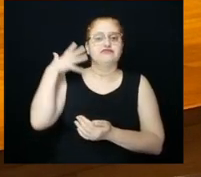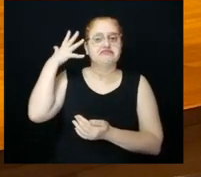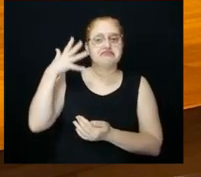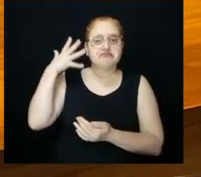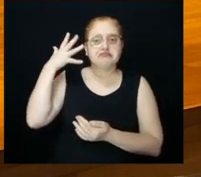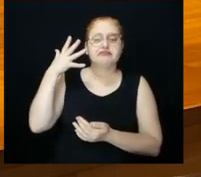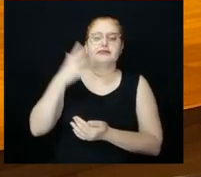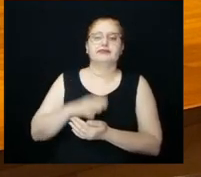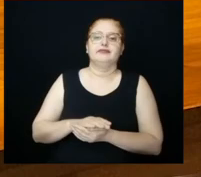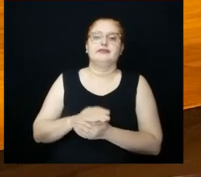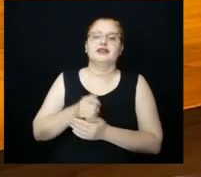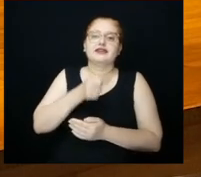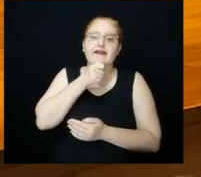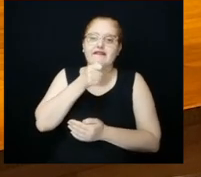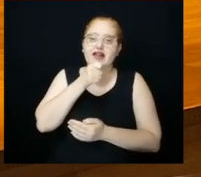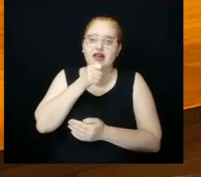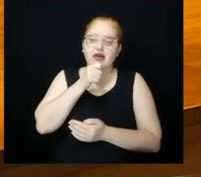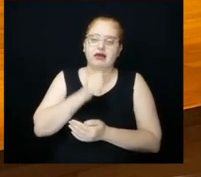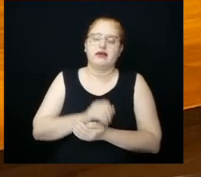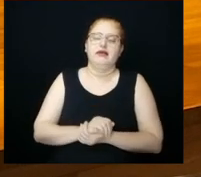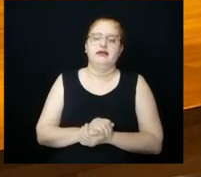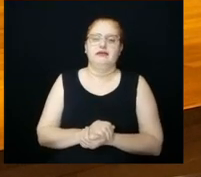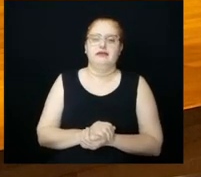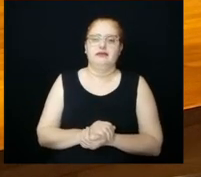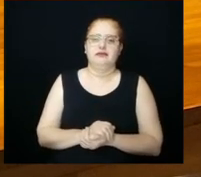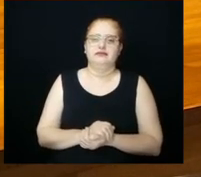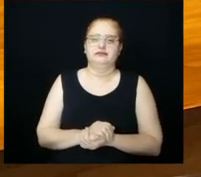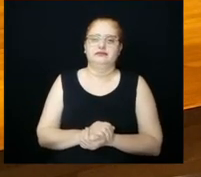são entrevistas.